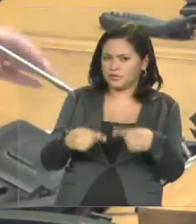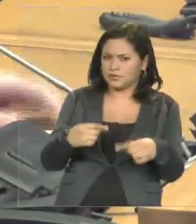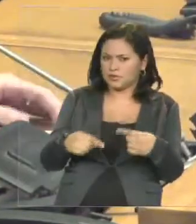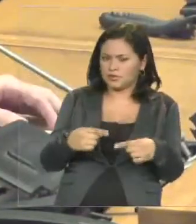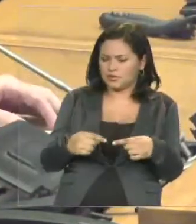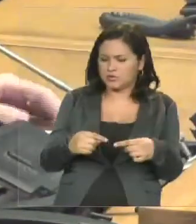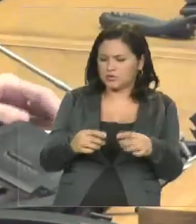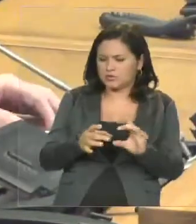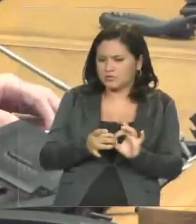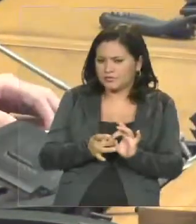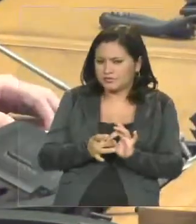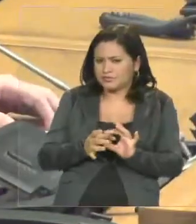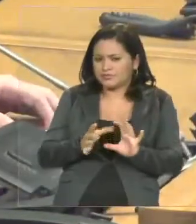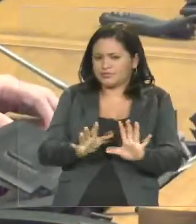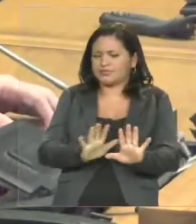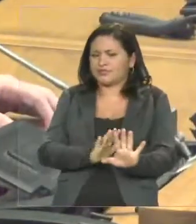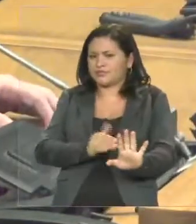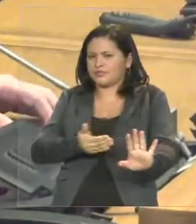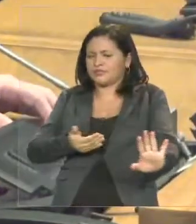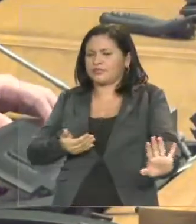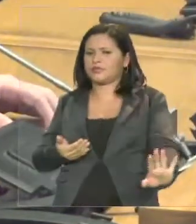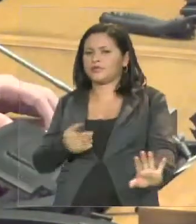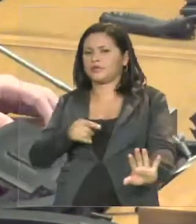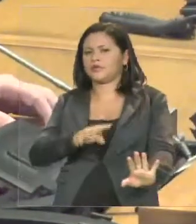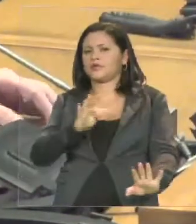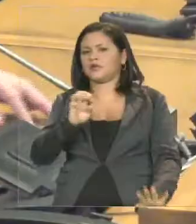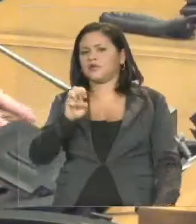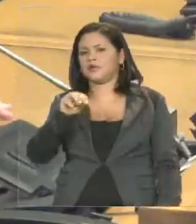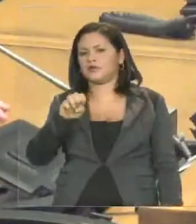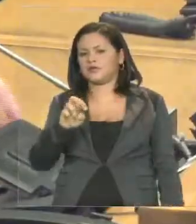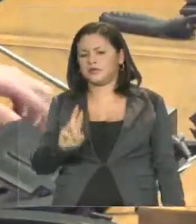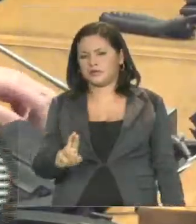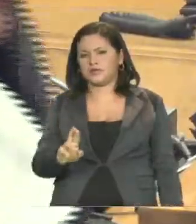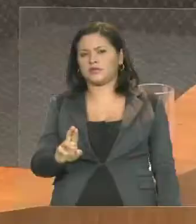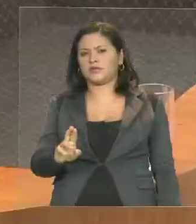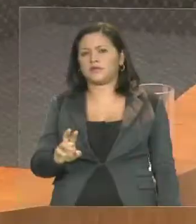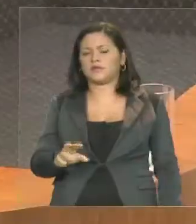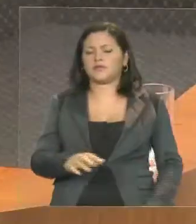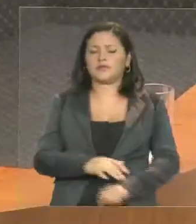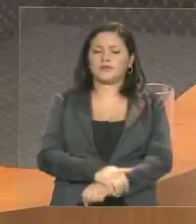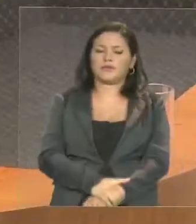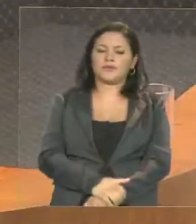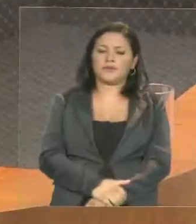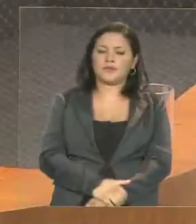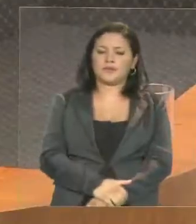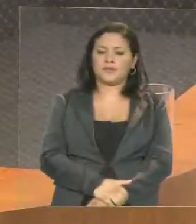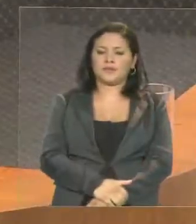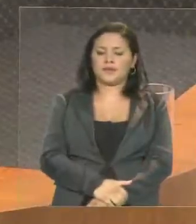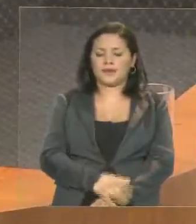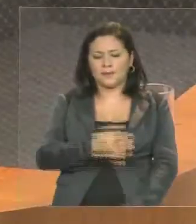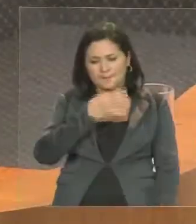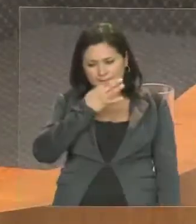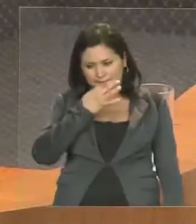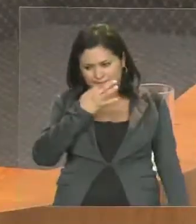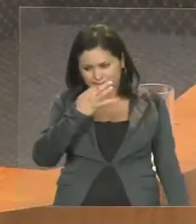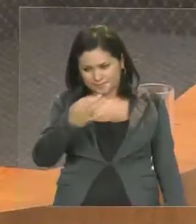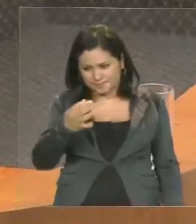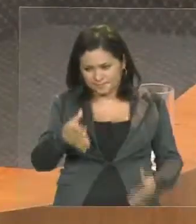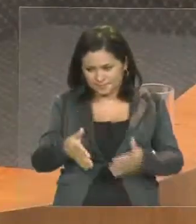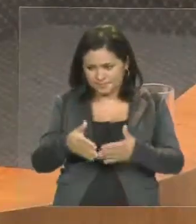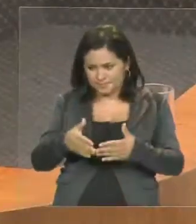fiquem a favor do país. Era isso a parte, deputado Rafael. Muito obrigado, deputado Otelino. Deputado Rafael, permite. Deputado César